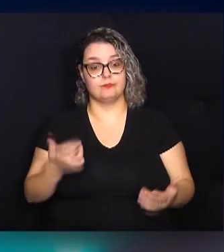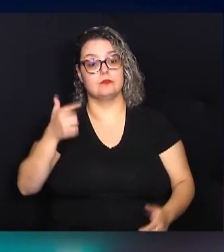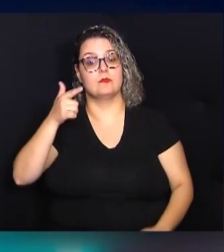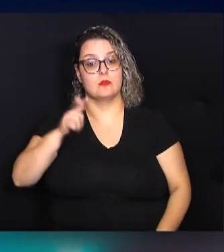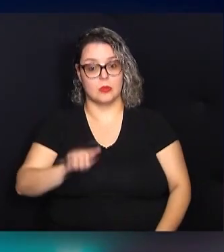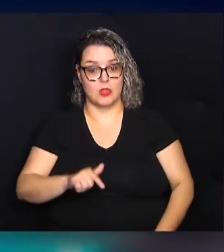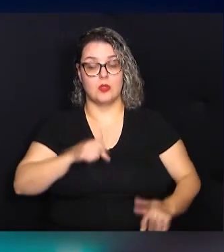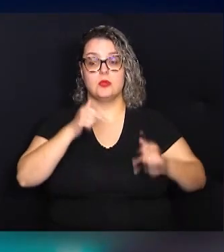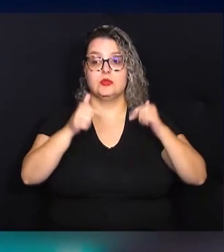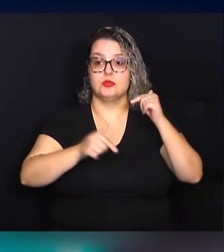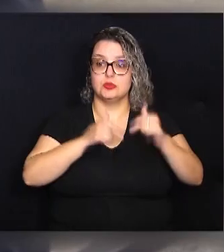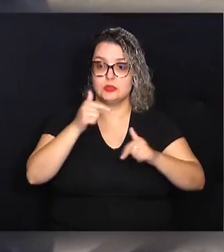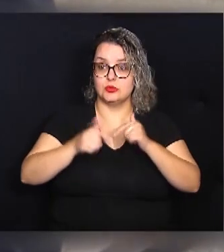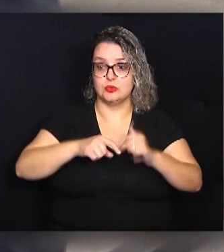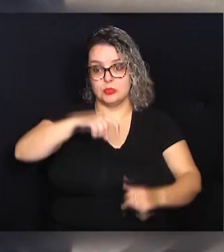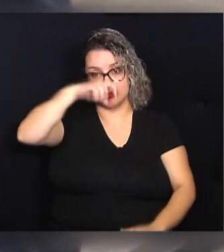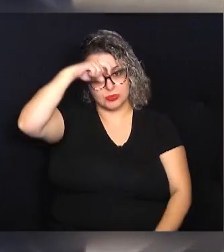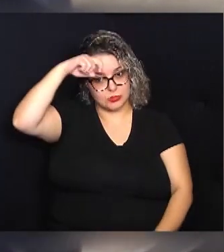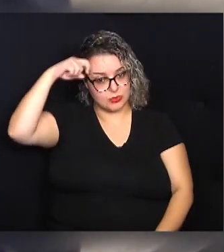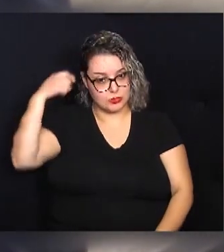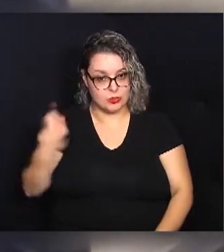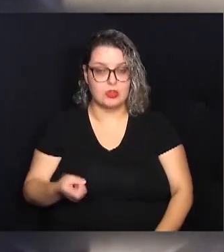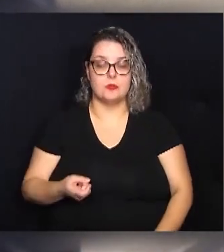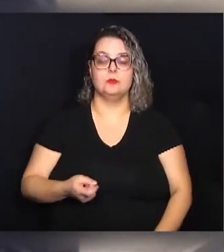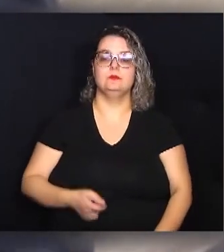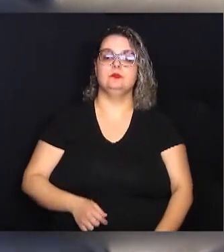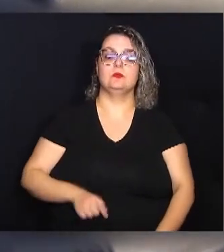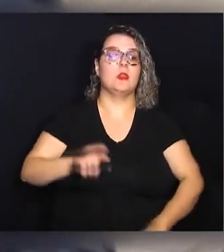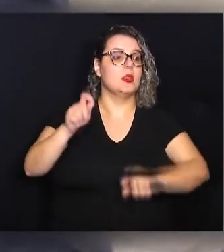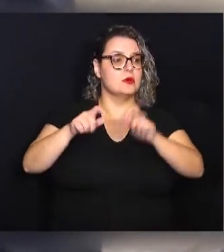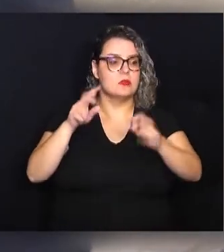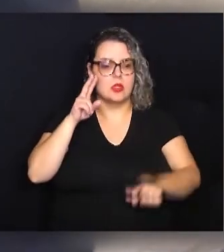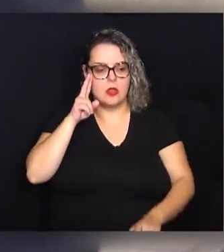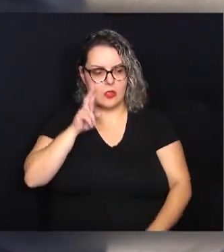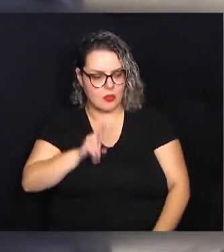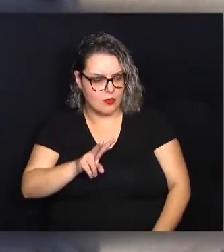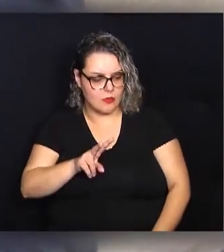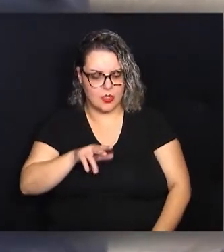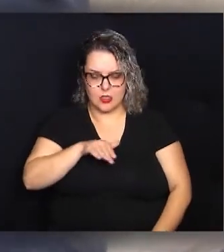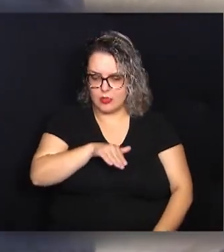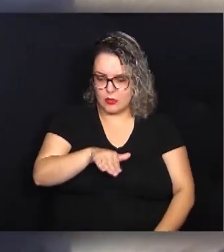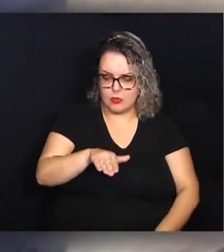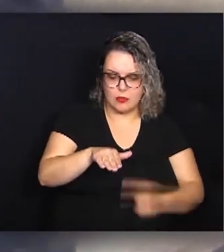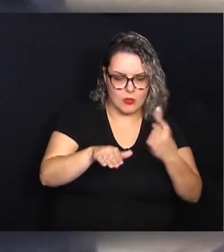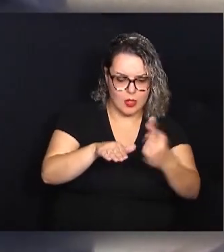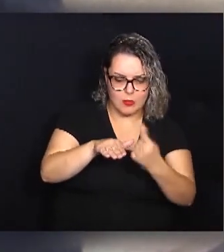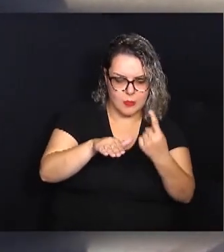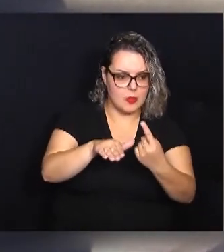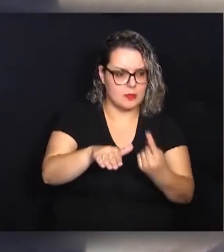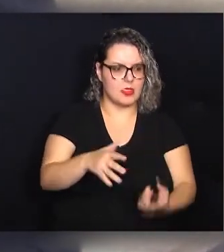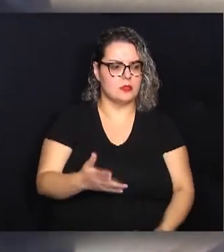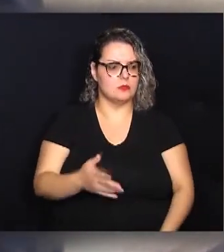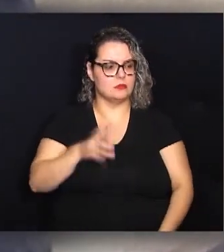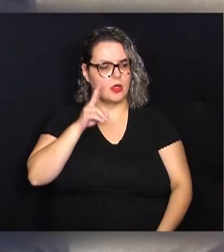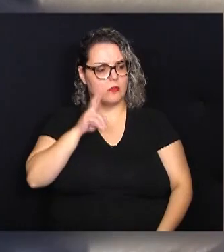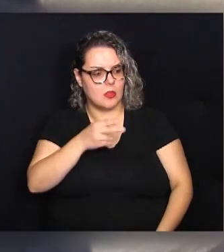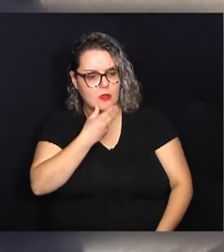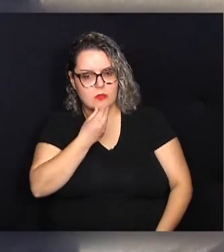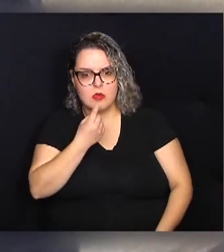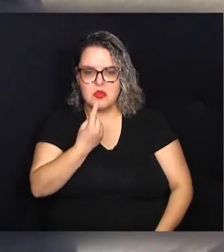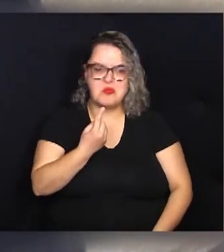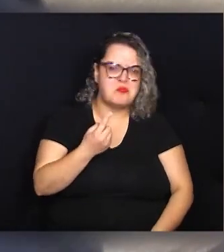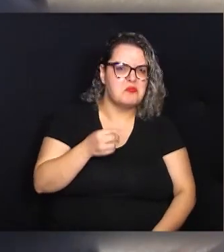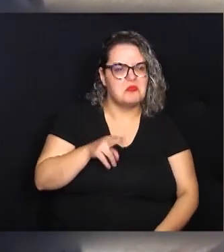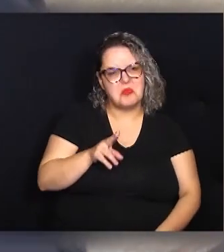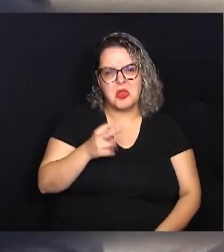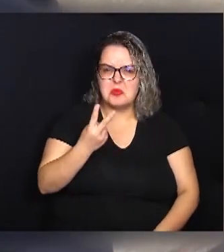continuam trabalhando arduamente. Muitas pessoas veem a viatura, vê o homem, vê um pouquinho só, talvez 1 ou 2% do